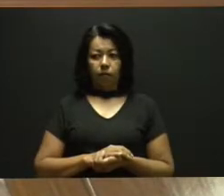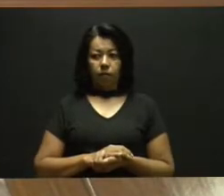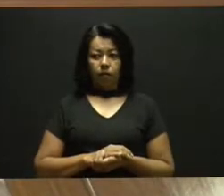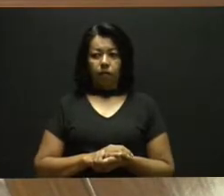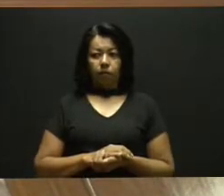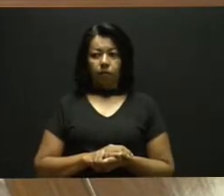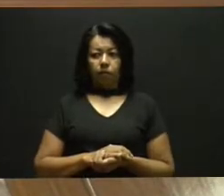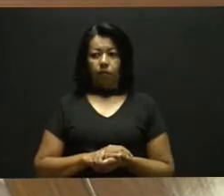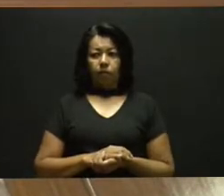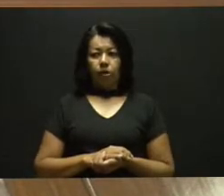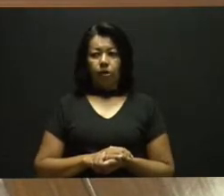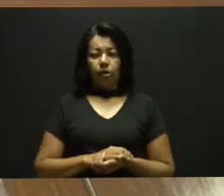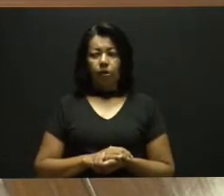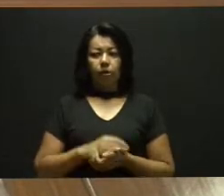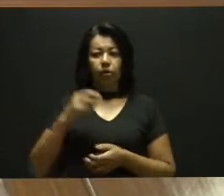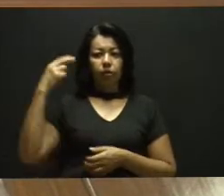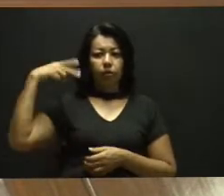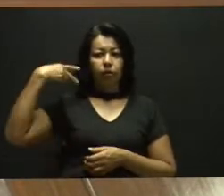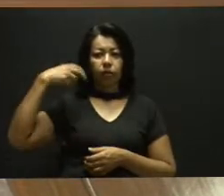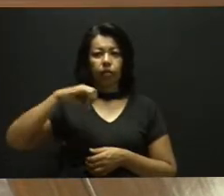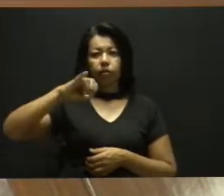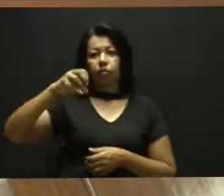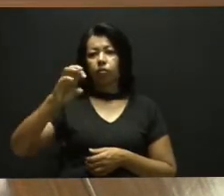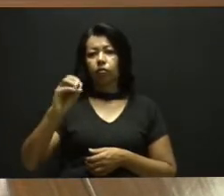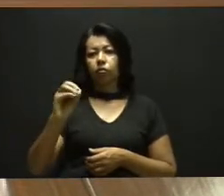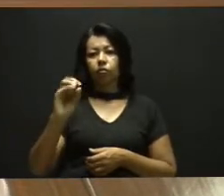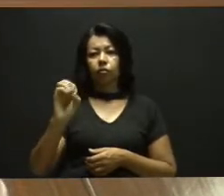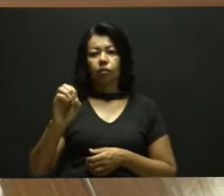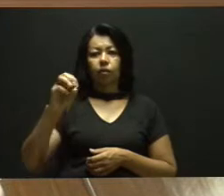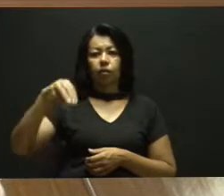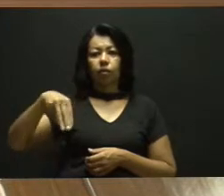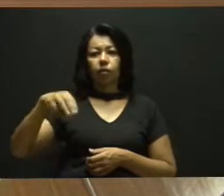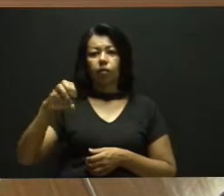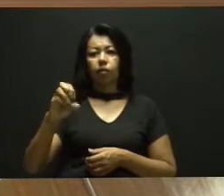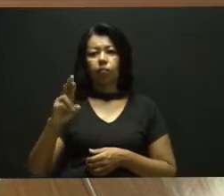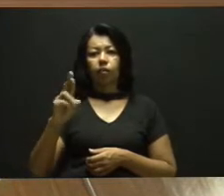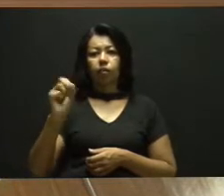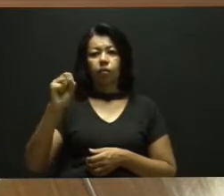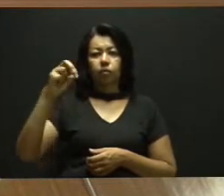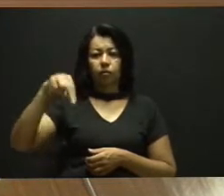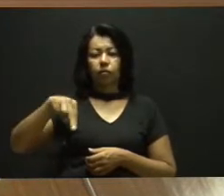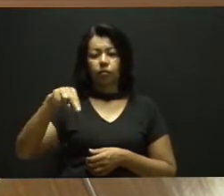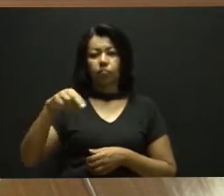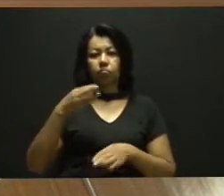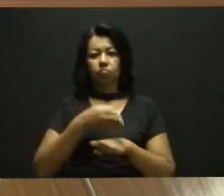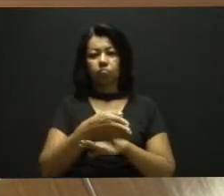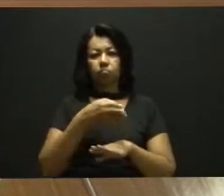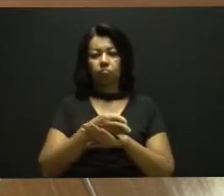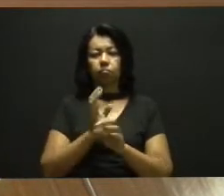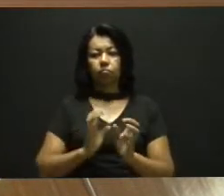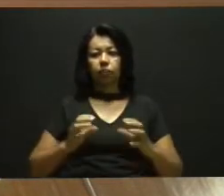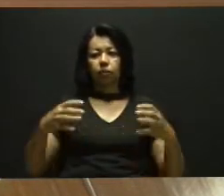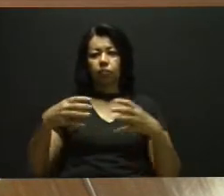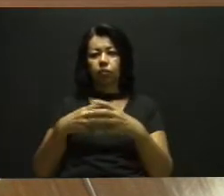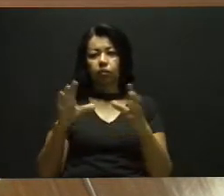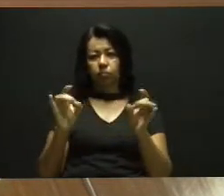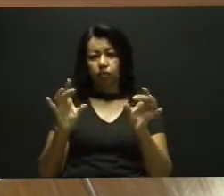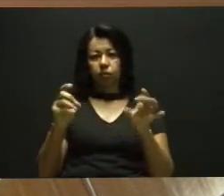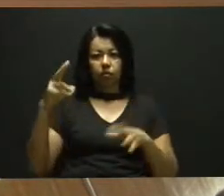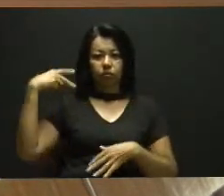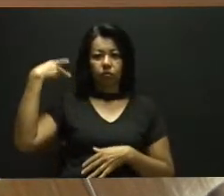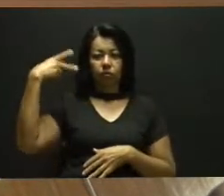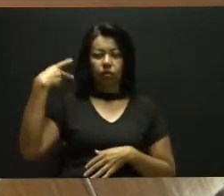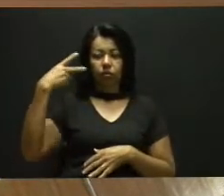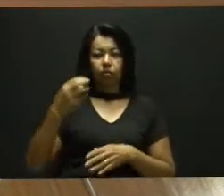o vereador já emerson alves de souza o kléber do cavaco digníssimo membro da comissão especial de vereadores